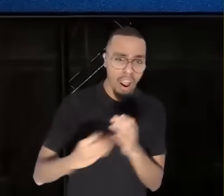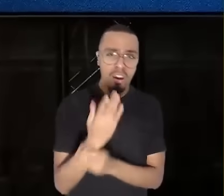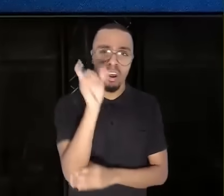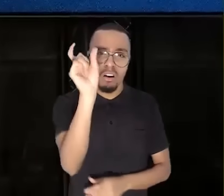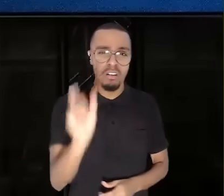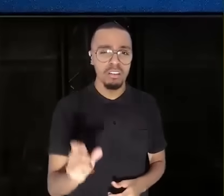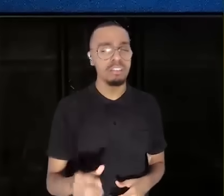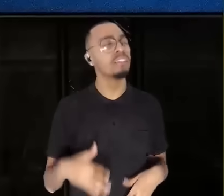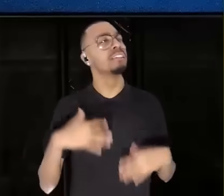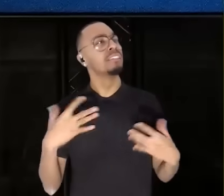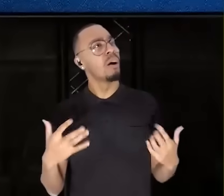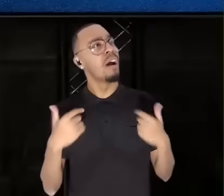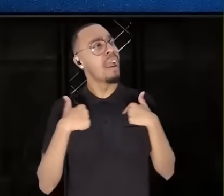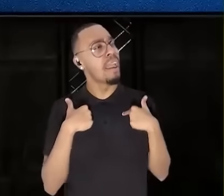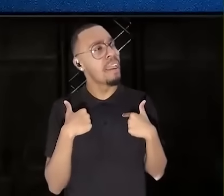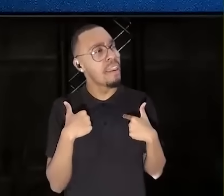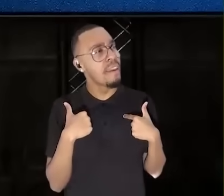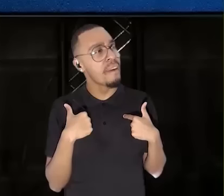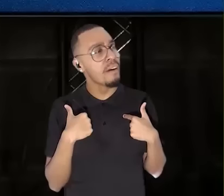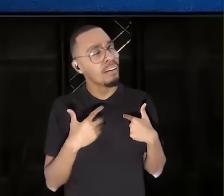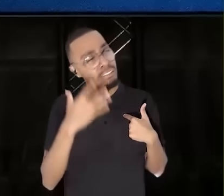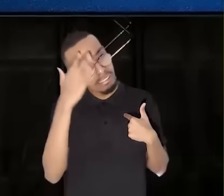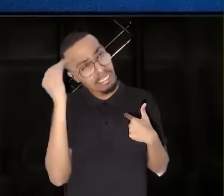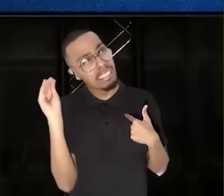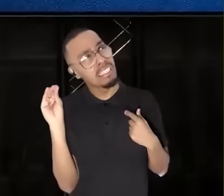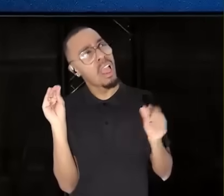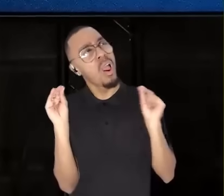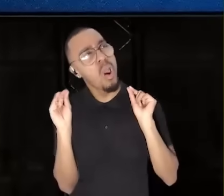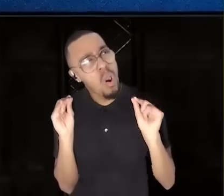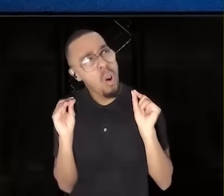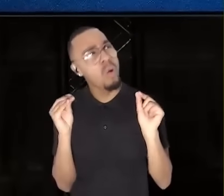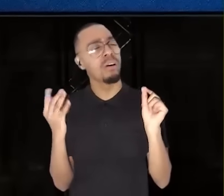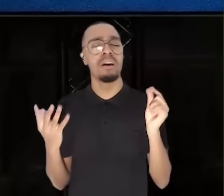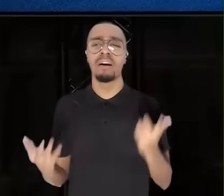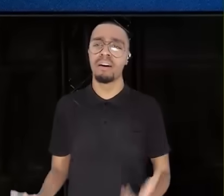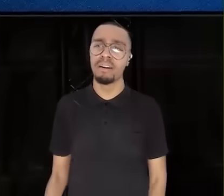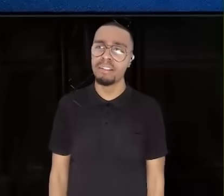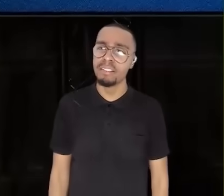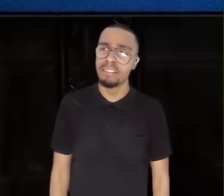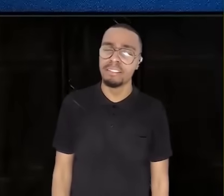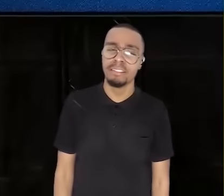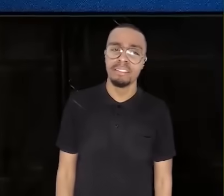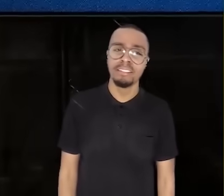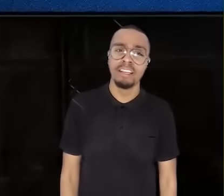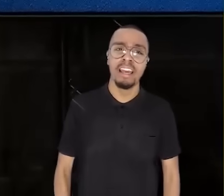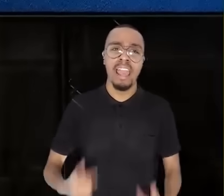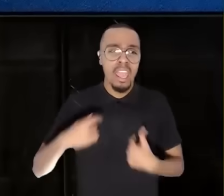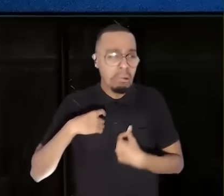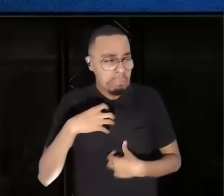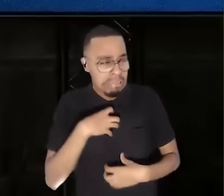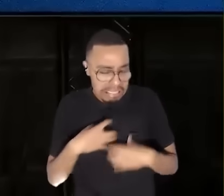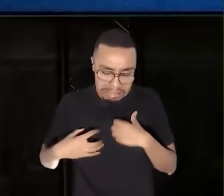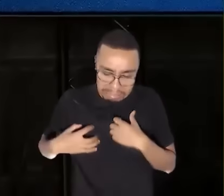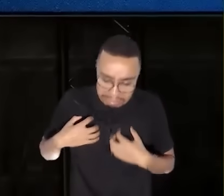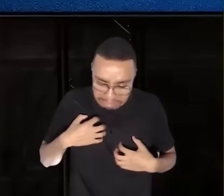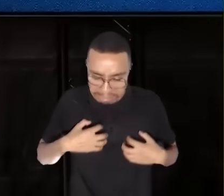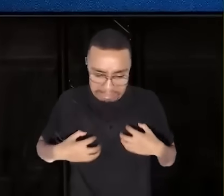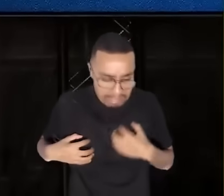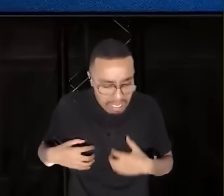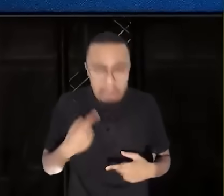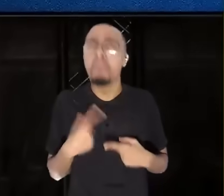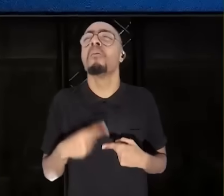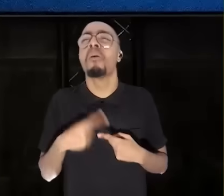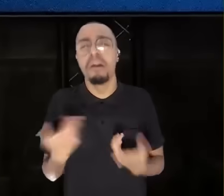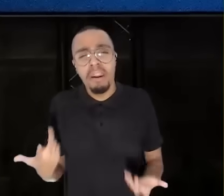pergunta que é, então o que eu esqueci para não me sentir assim? O que é que está acontecendo comigo?